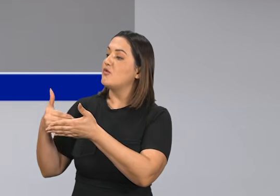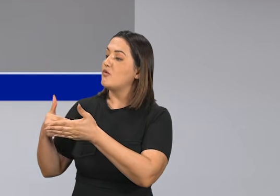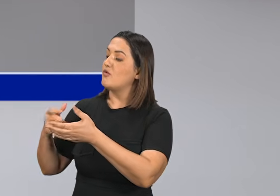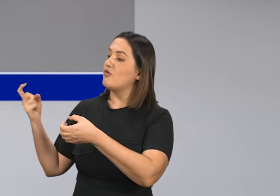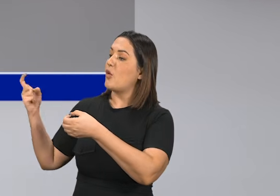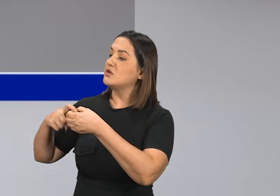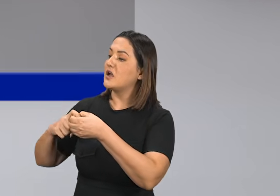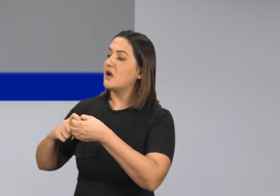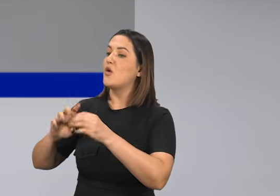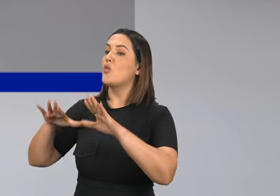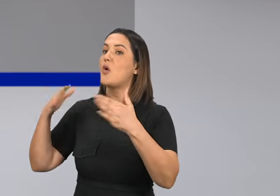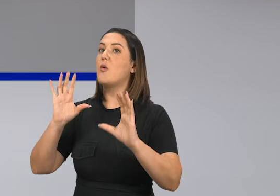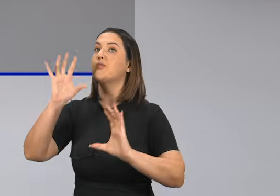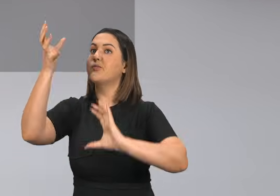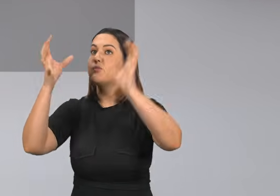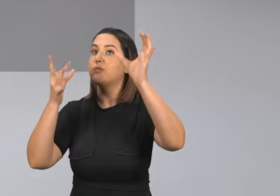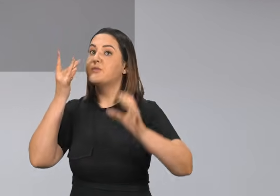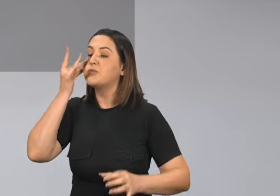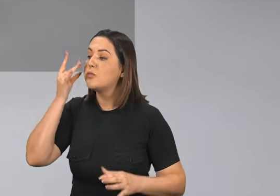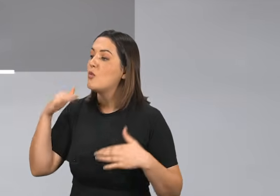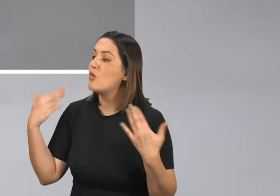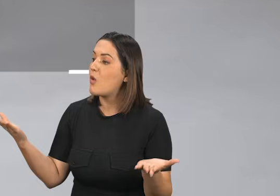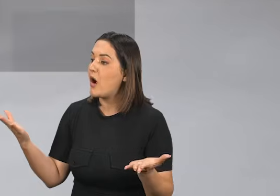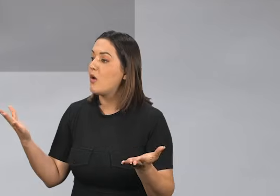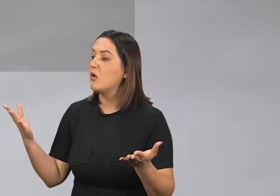vinda e da consumação do século.